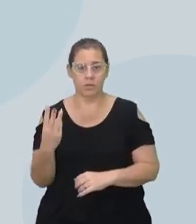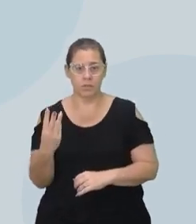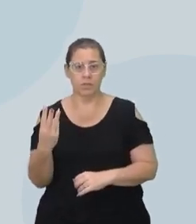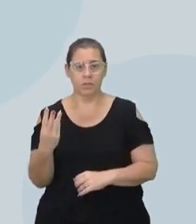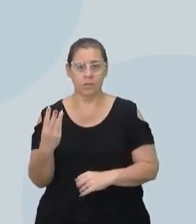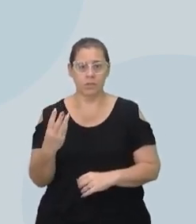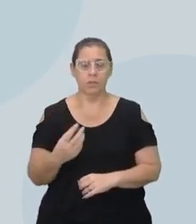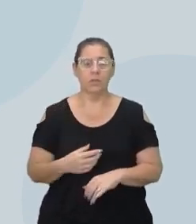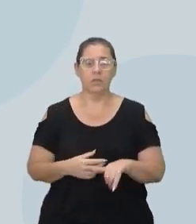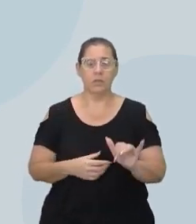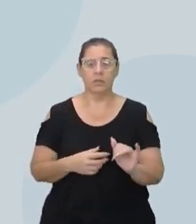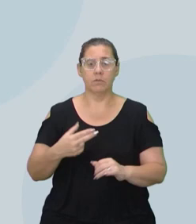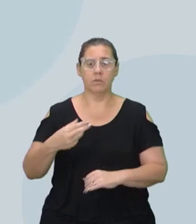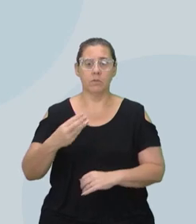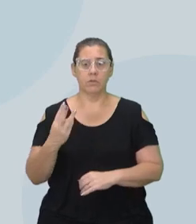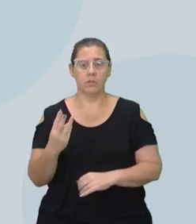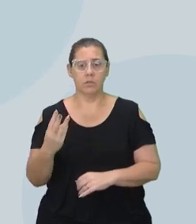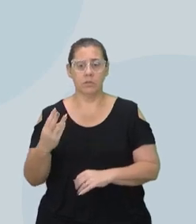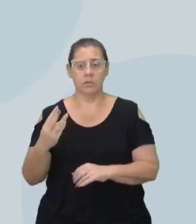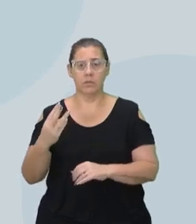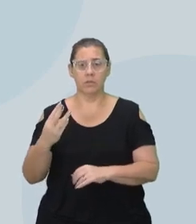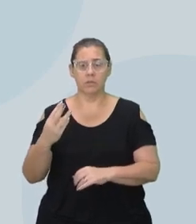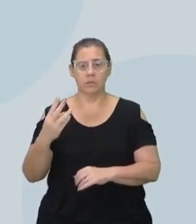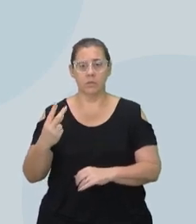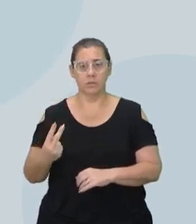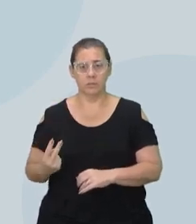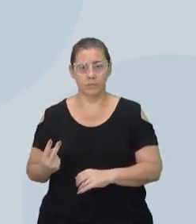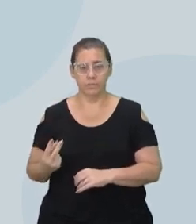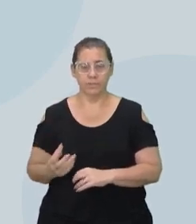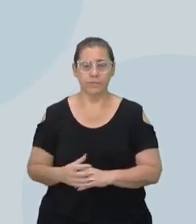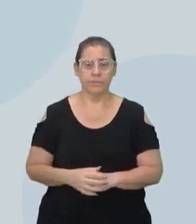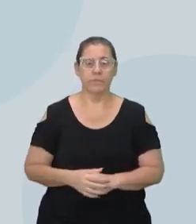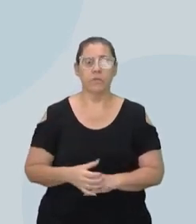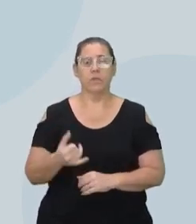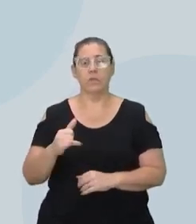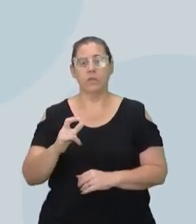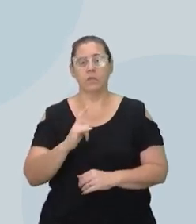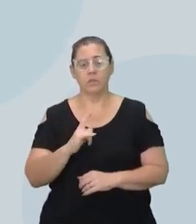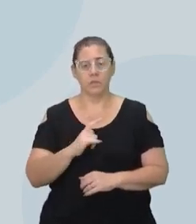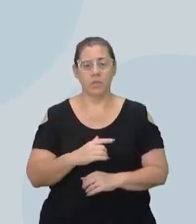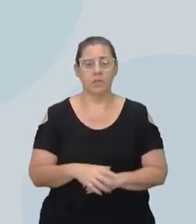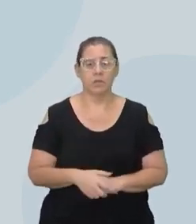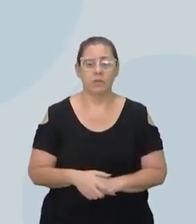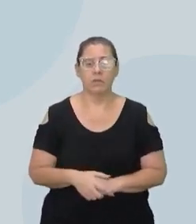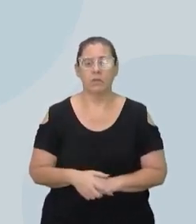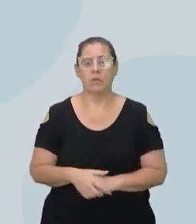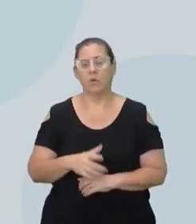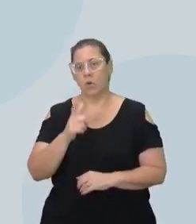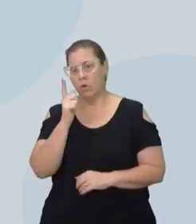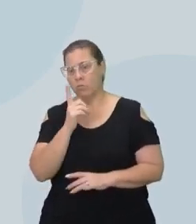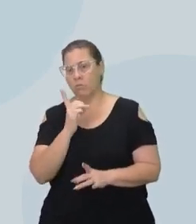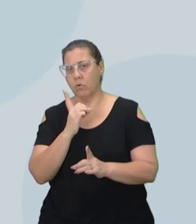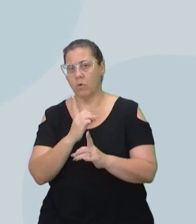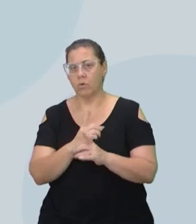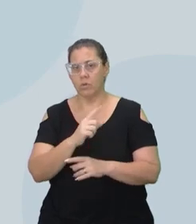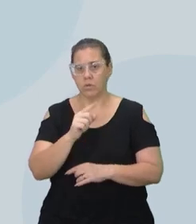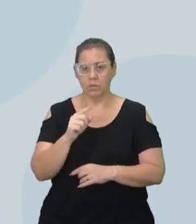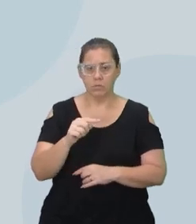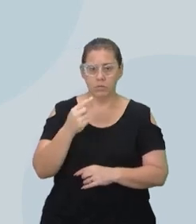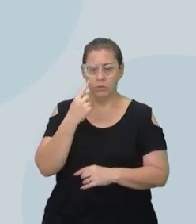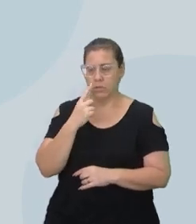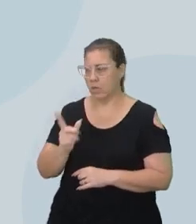3, y é igual a 3 meios. Se eu tenho y igual a 3 meios, será que eu consigo achar o z pela